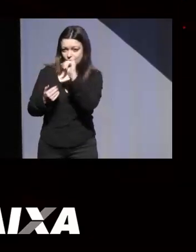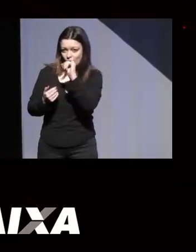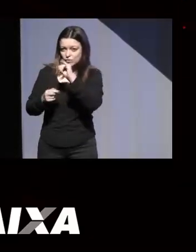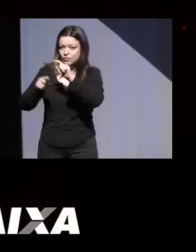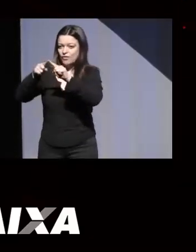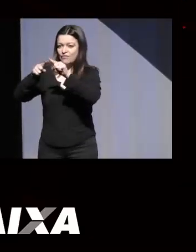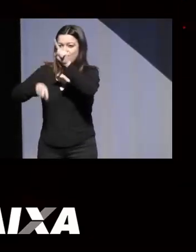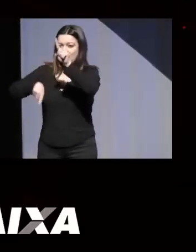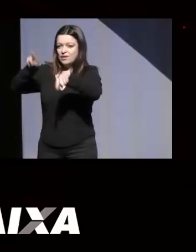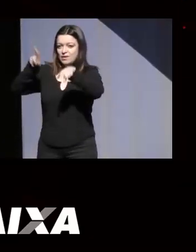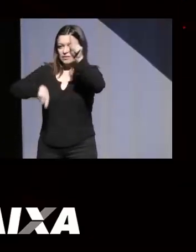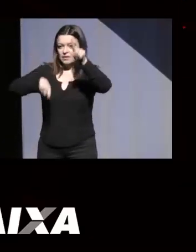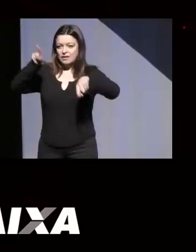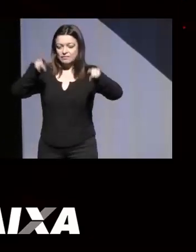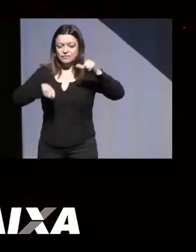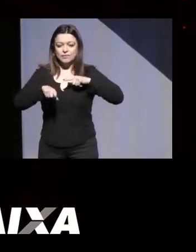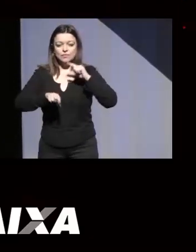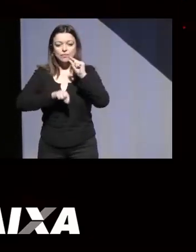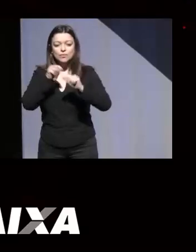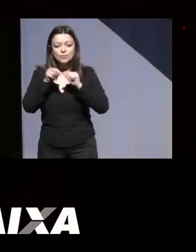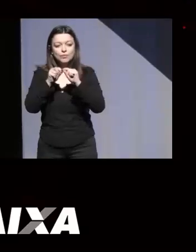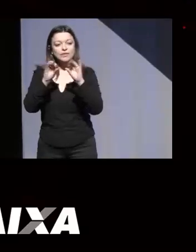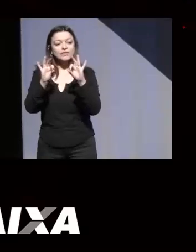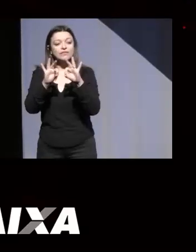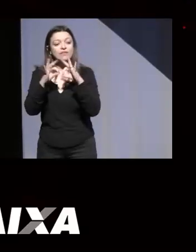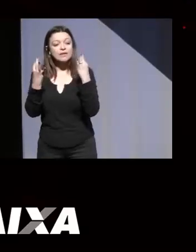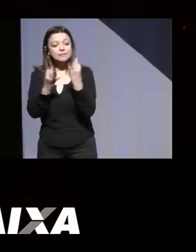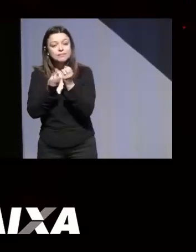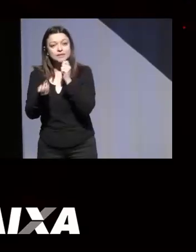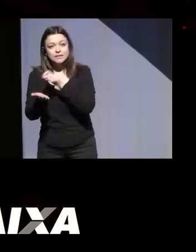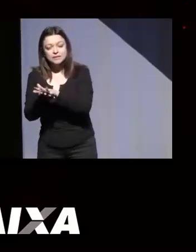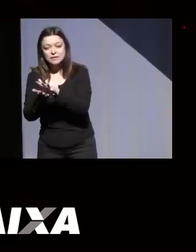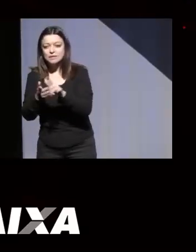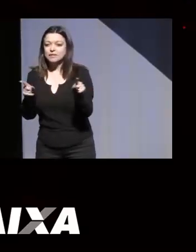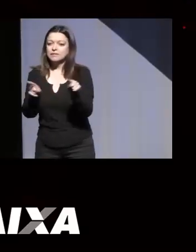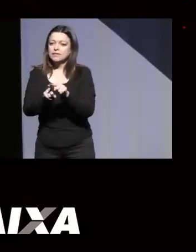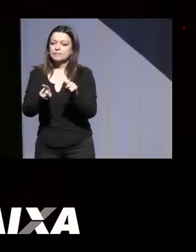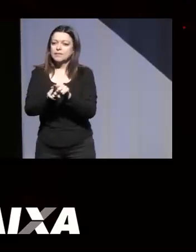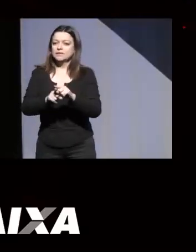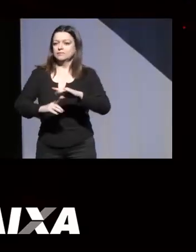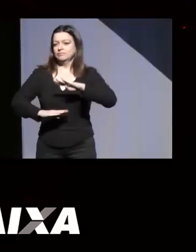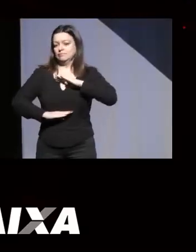despesas familiares e as circunstâncias pessoais de cada um. Ou seja,